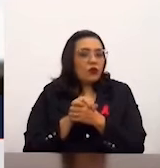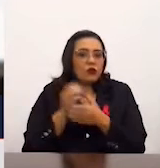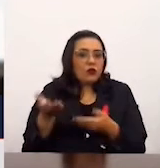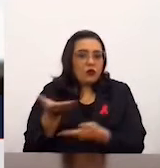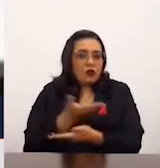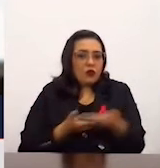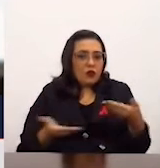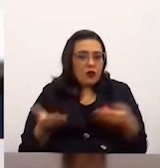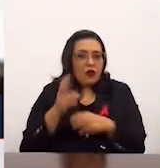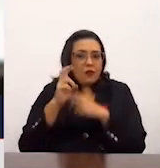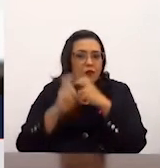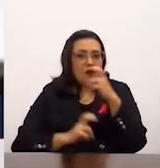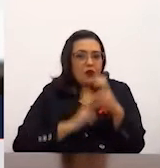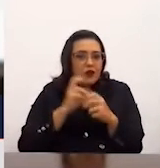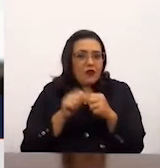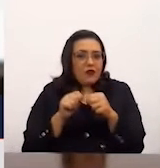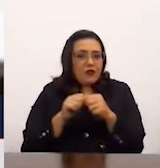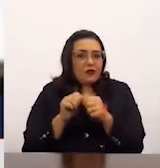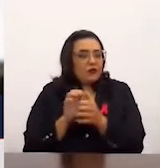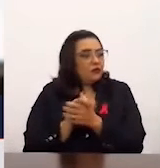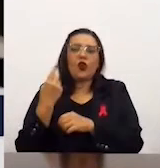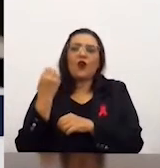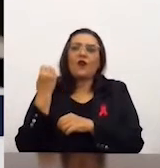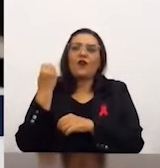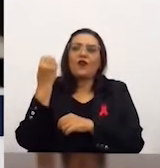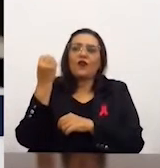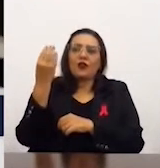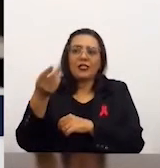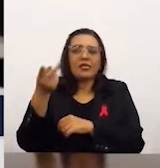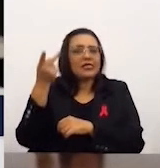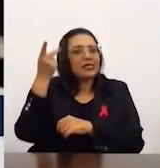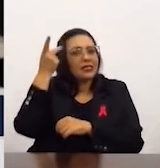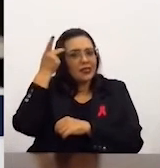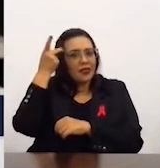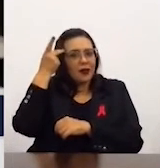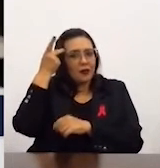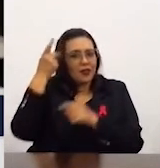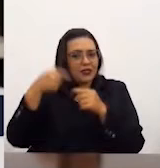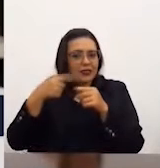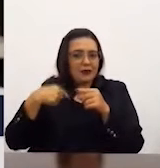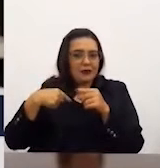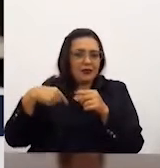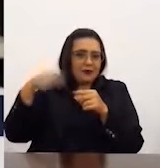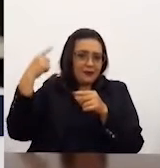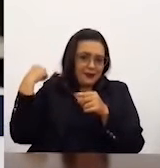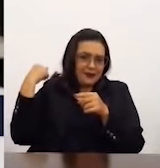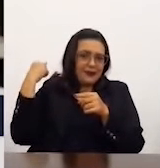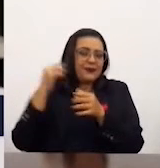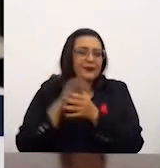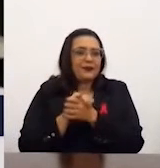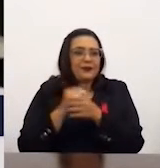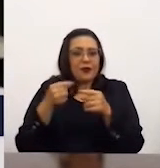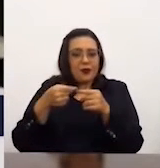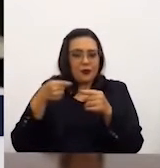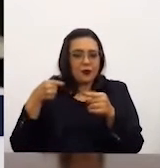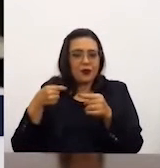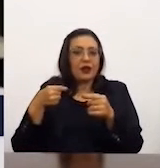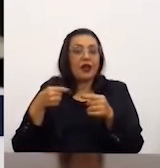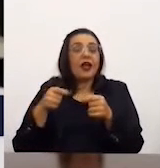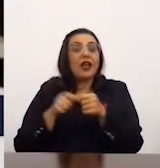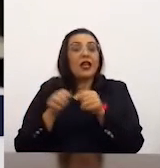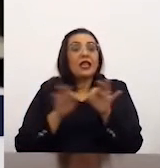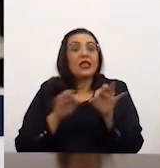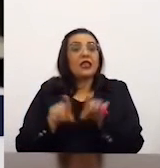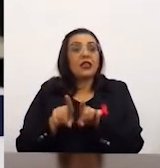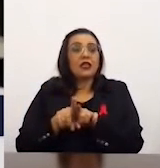Ferrarez, de autoria da vereadora Sueli Friose. E também a concessão de título de cidadão votuporanguense ao